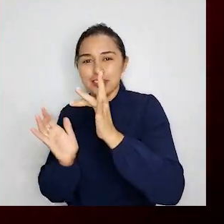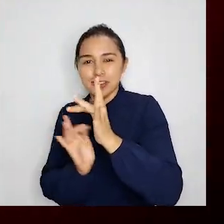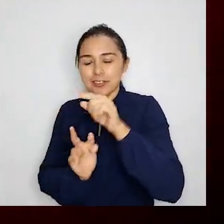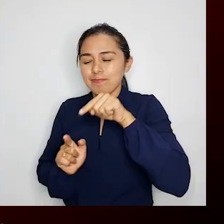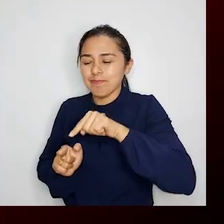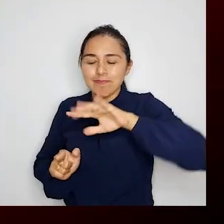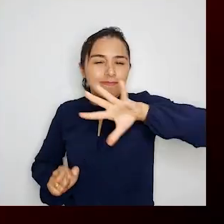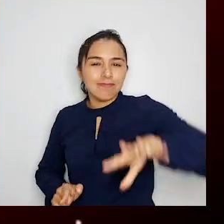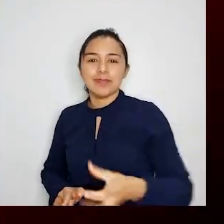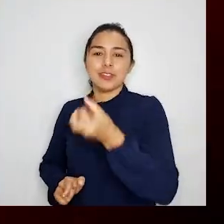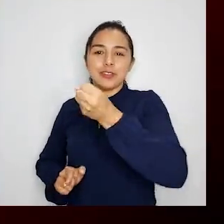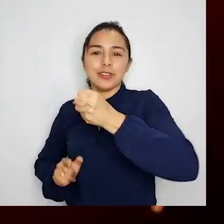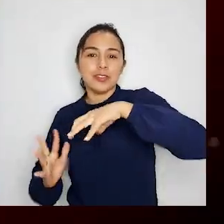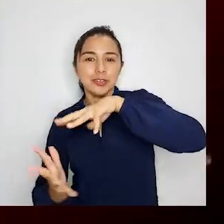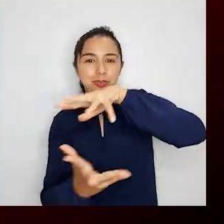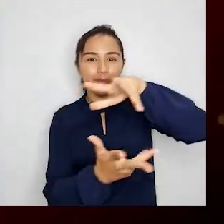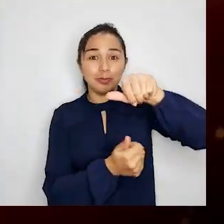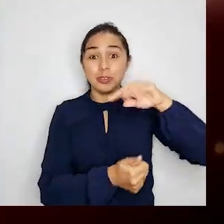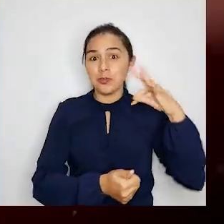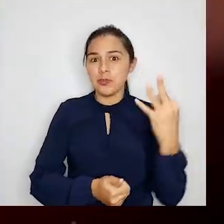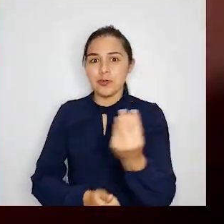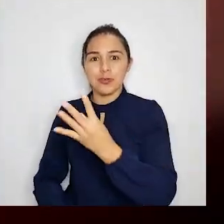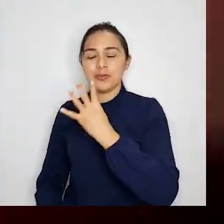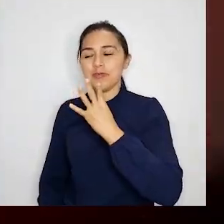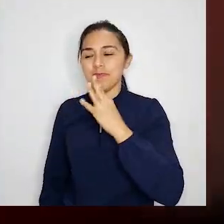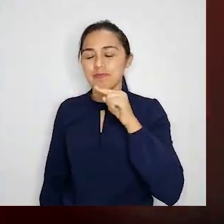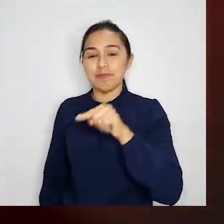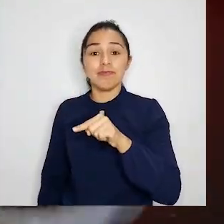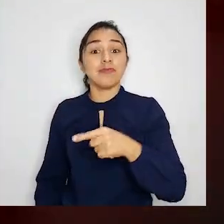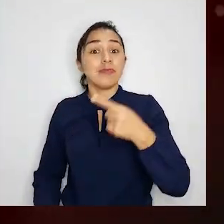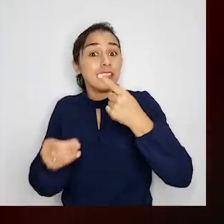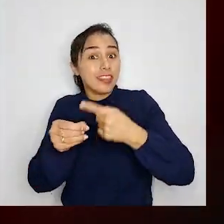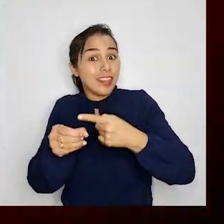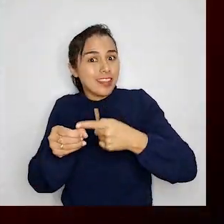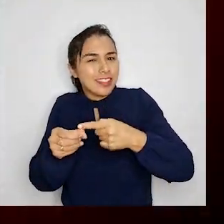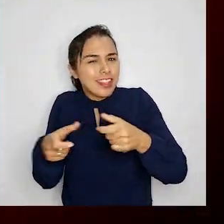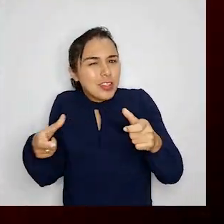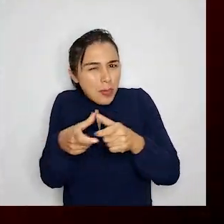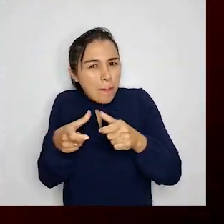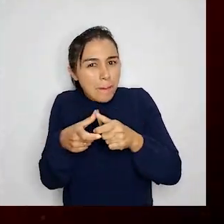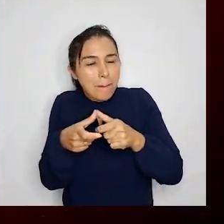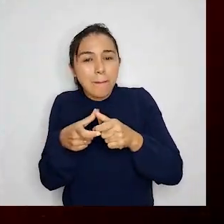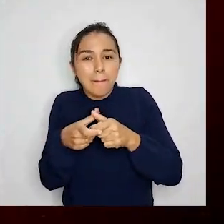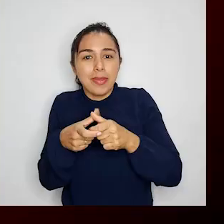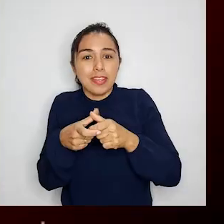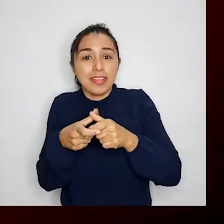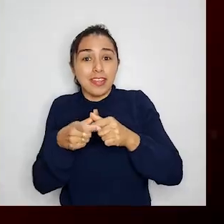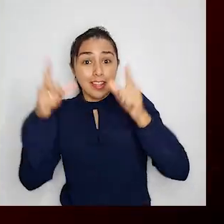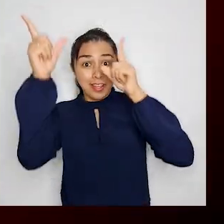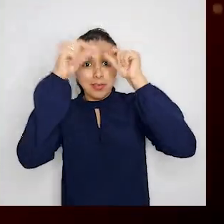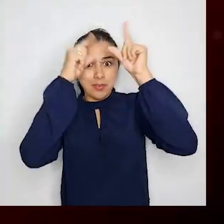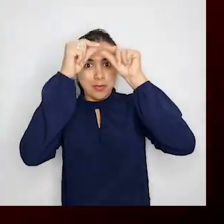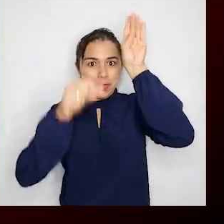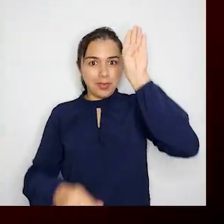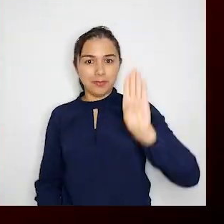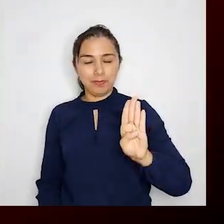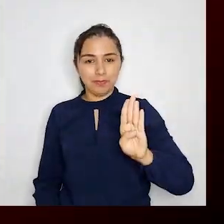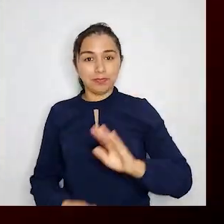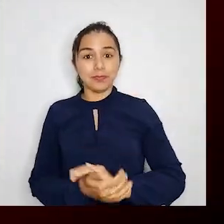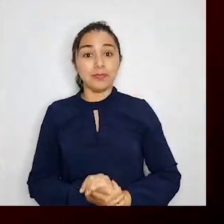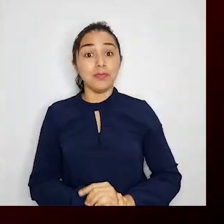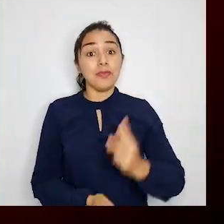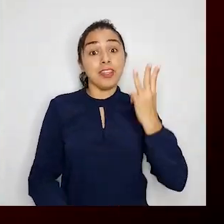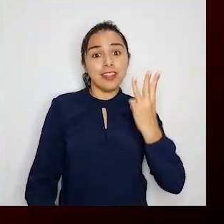humanidade naquele dia se conheceu. Na pequena cidade de Belém, três reis magos